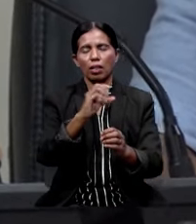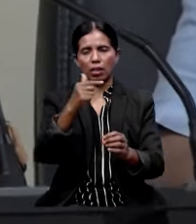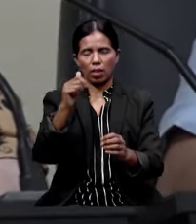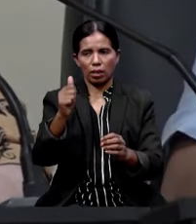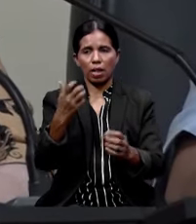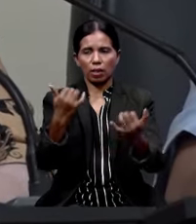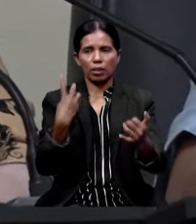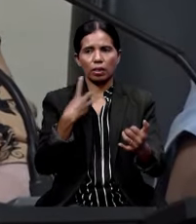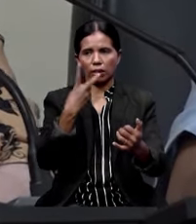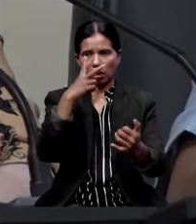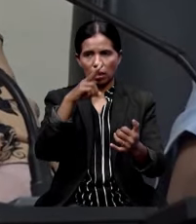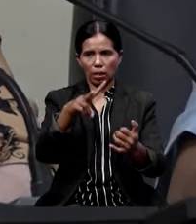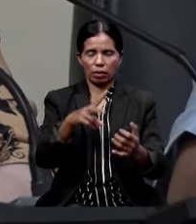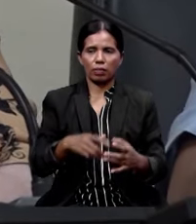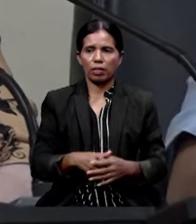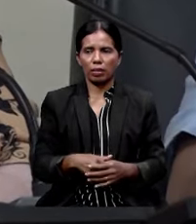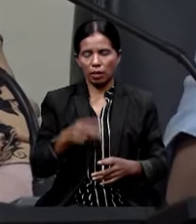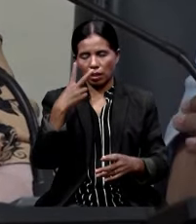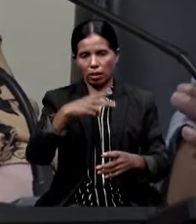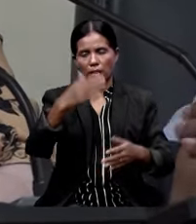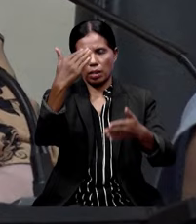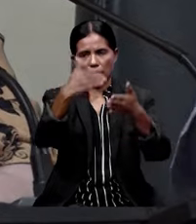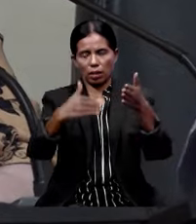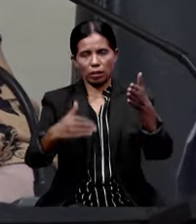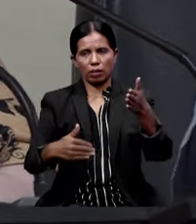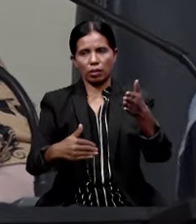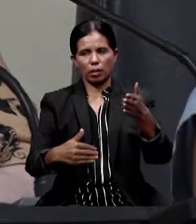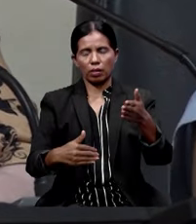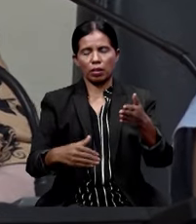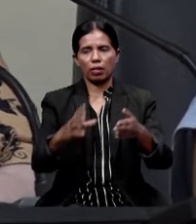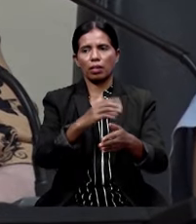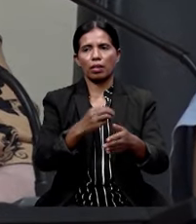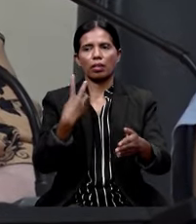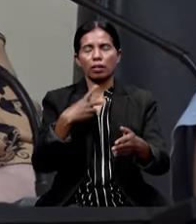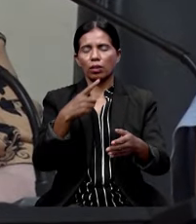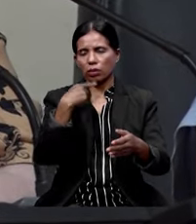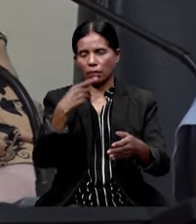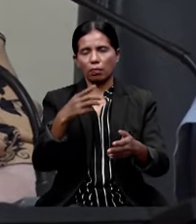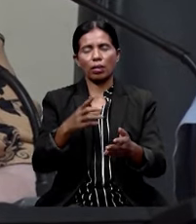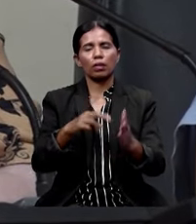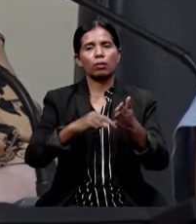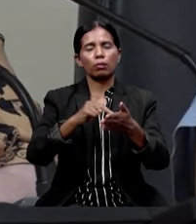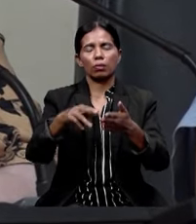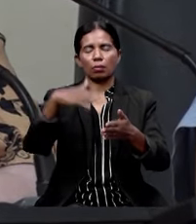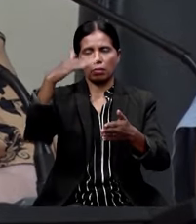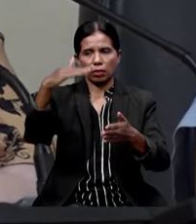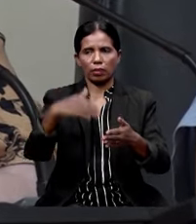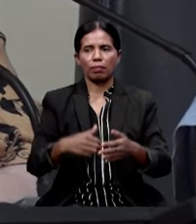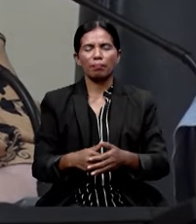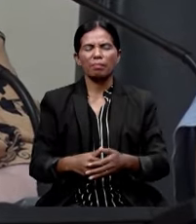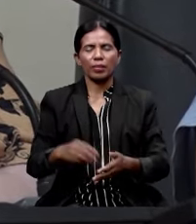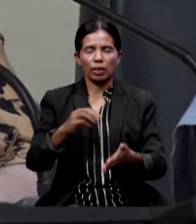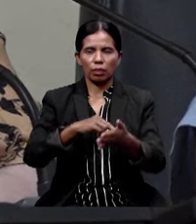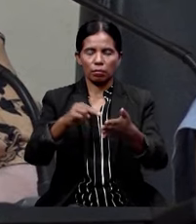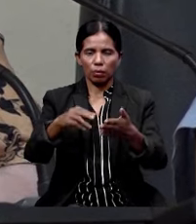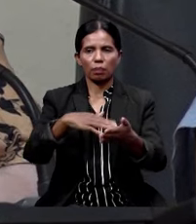e tarei-se linhas. Sistema ranking, classificação, e já não tem apoio. Não é todo em lugares que não é previsto,